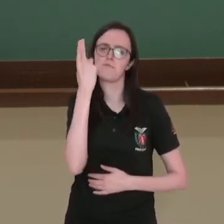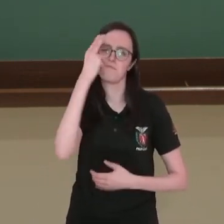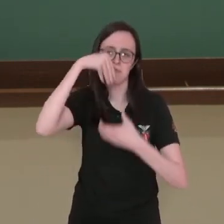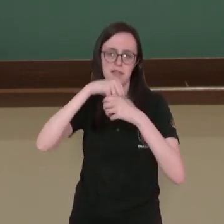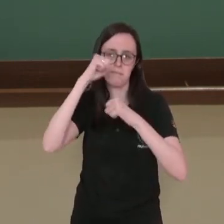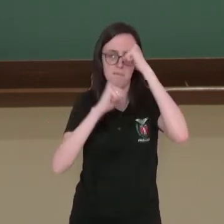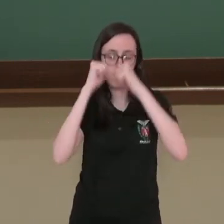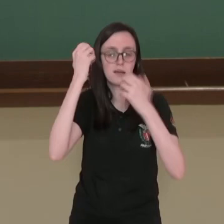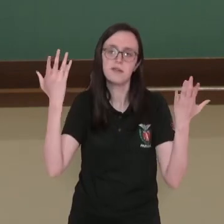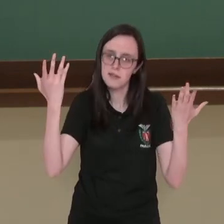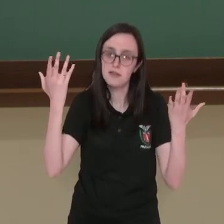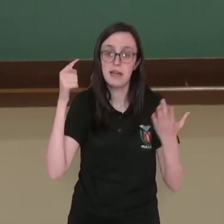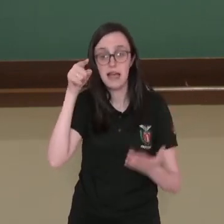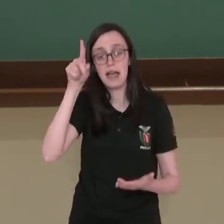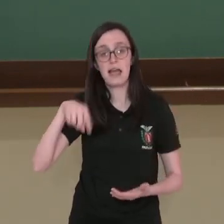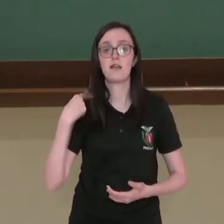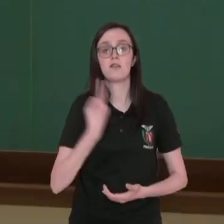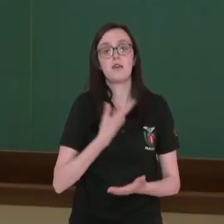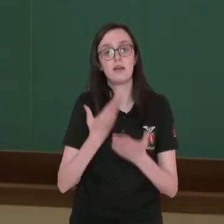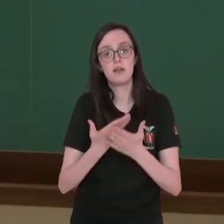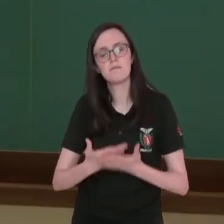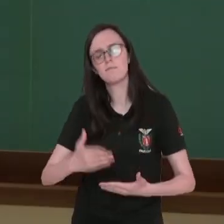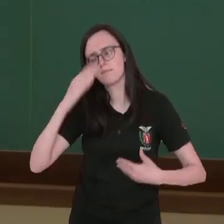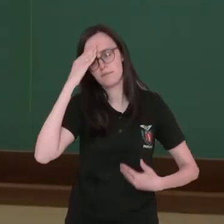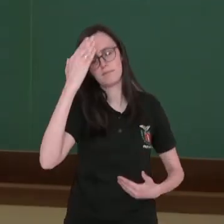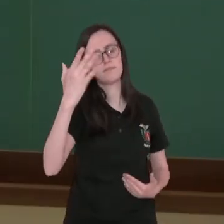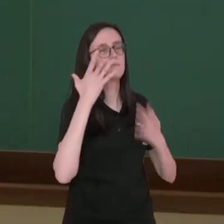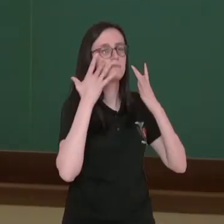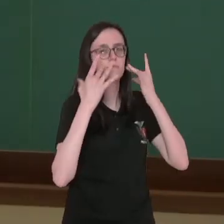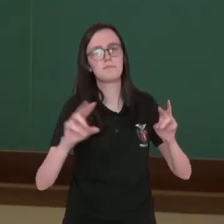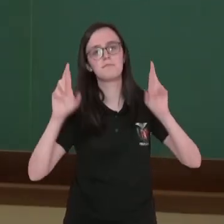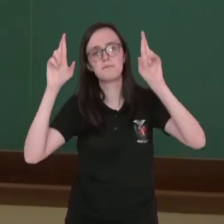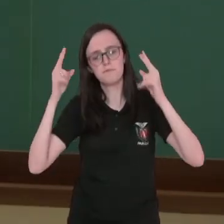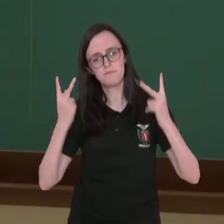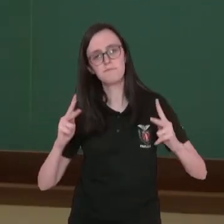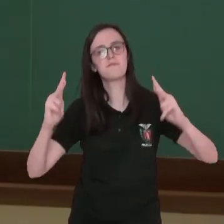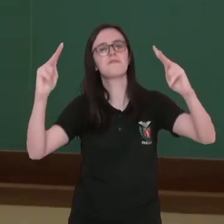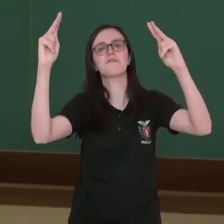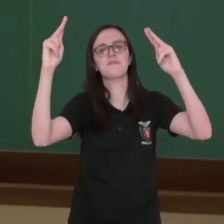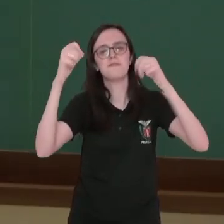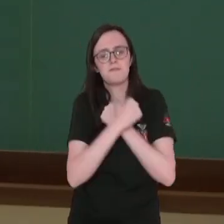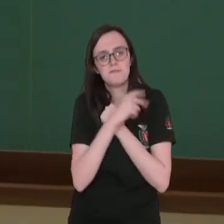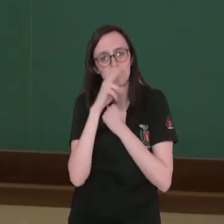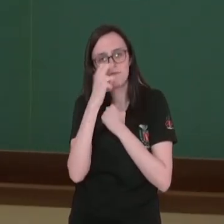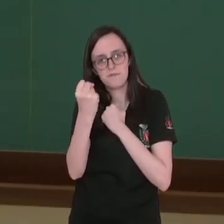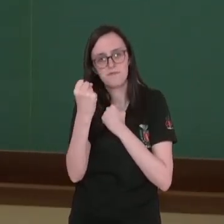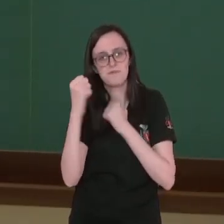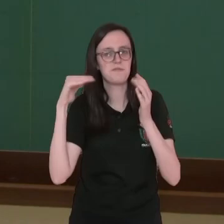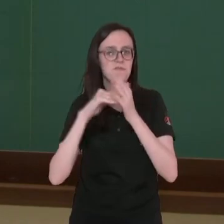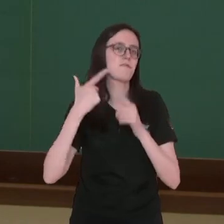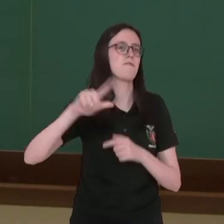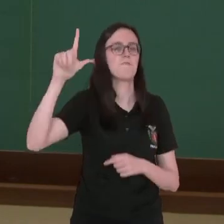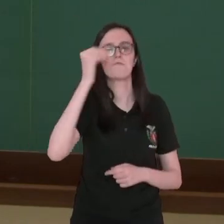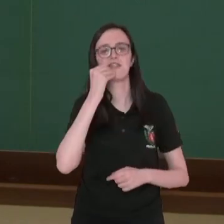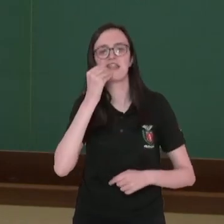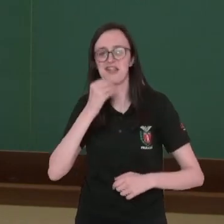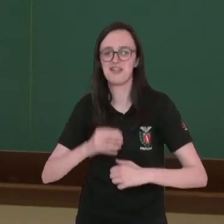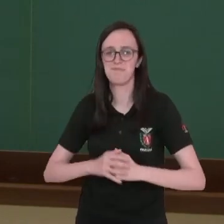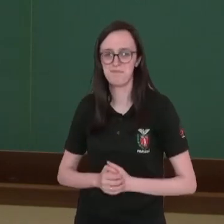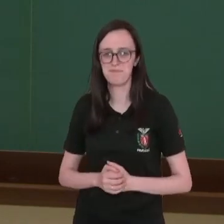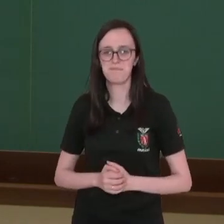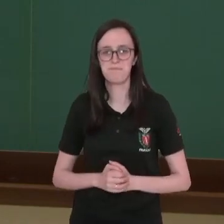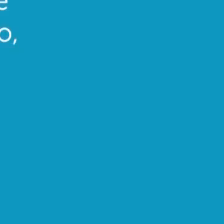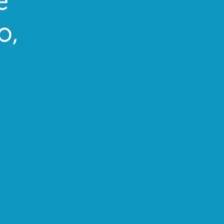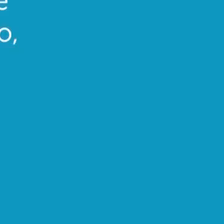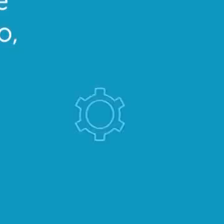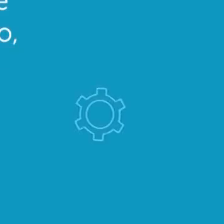térmica. Pessoal, essa foi a nossa aula. Agradeço a atenção, desejo você muito sucesso, um forte abraço e até uma outra oportunidade.